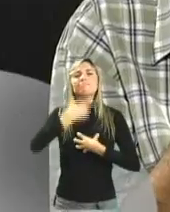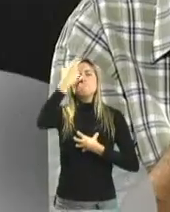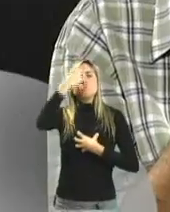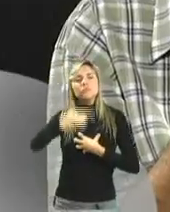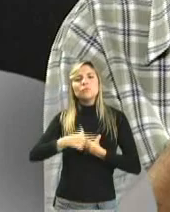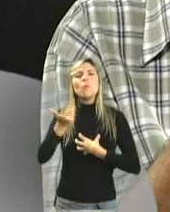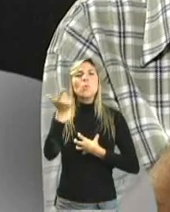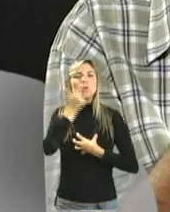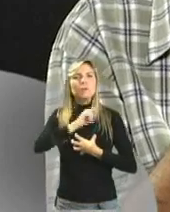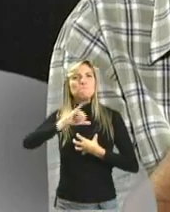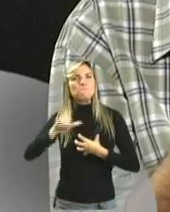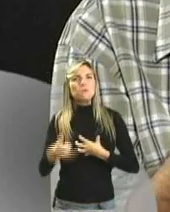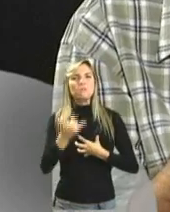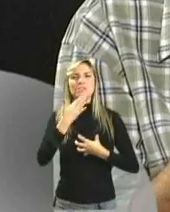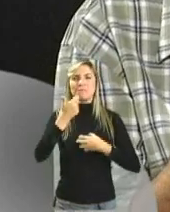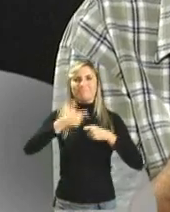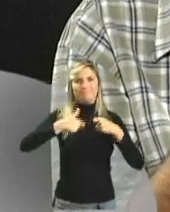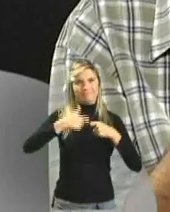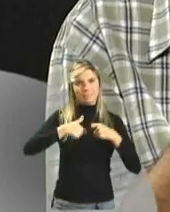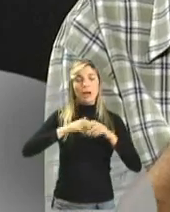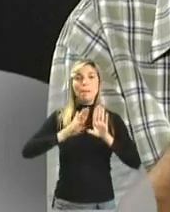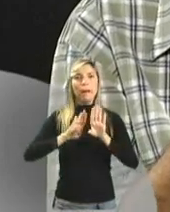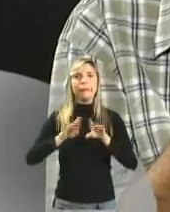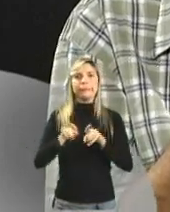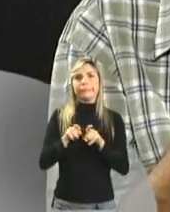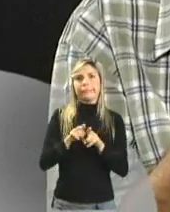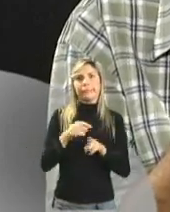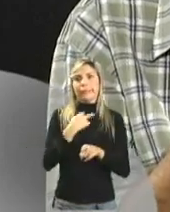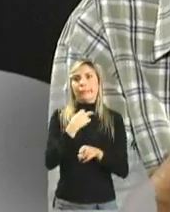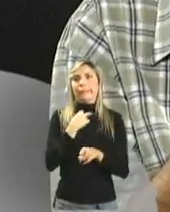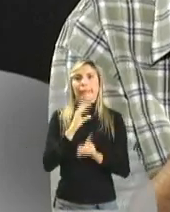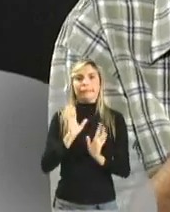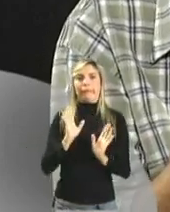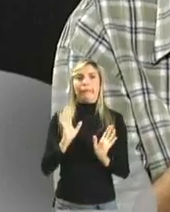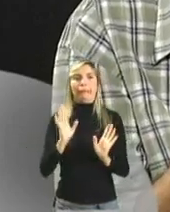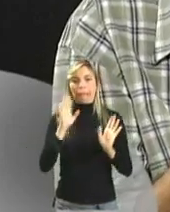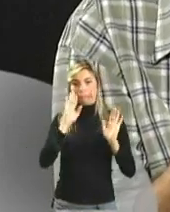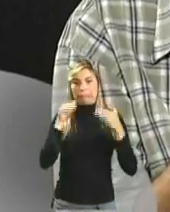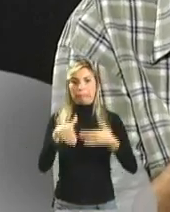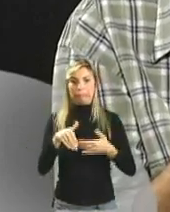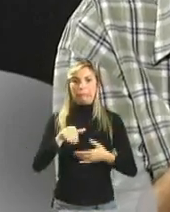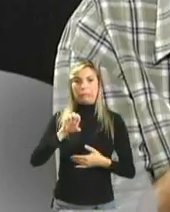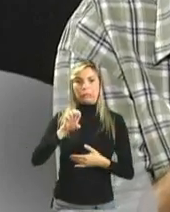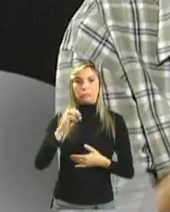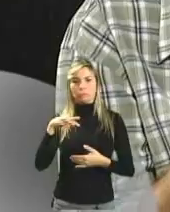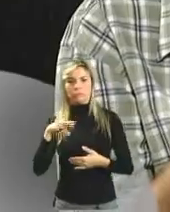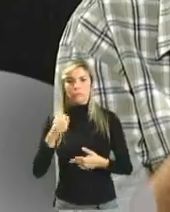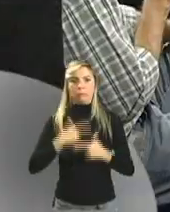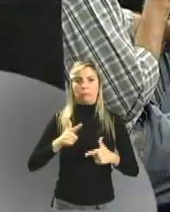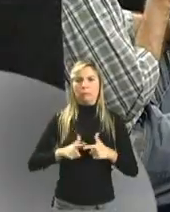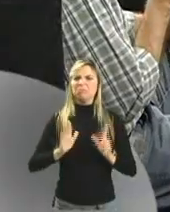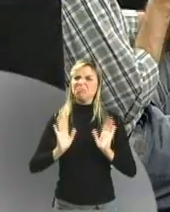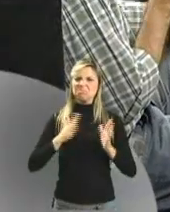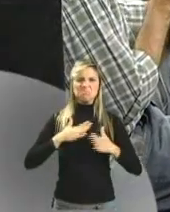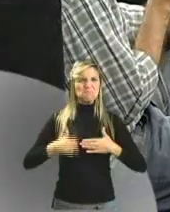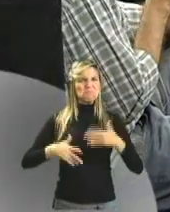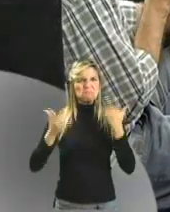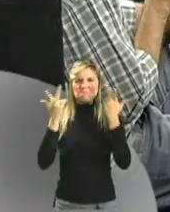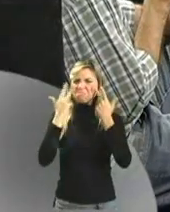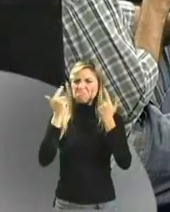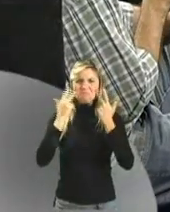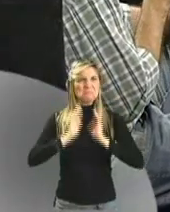melhor aproveitar a relação sexual sem ficar com o foco na ostomia. Então, hoje nós